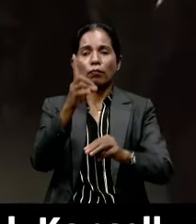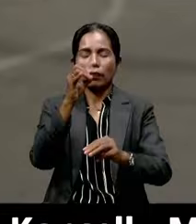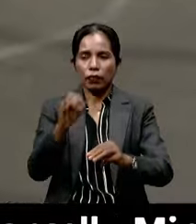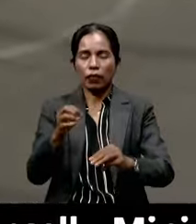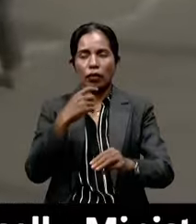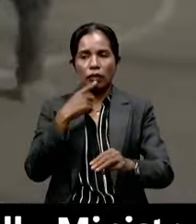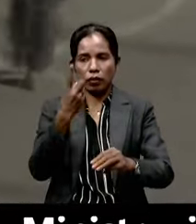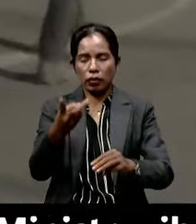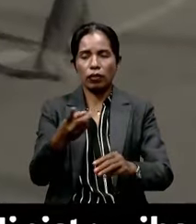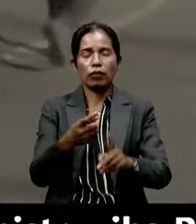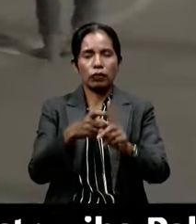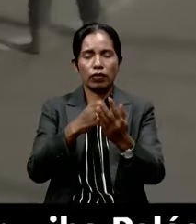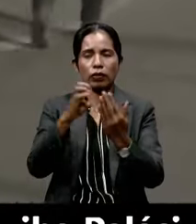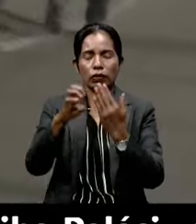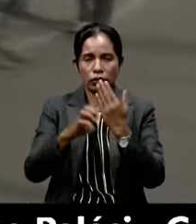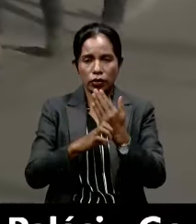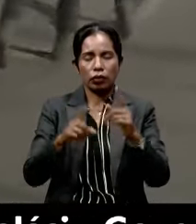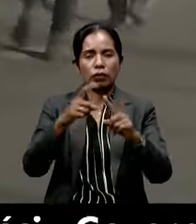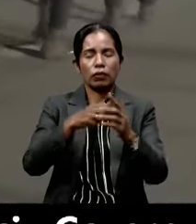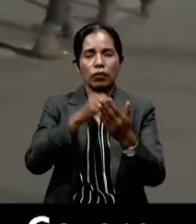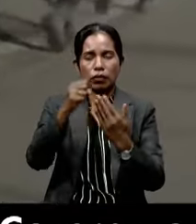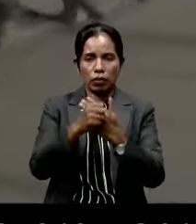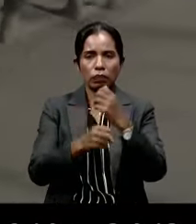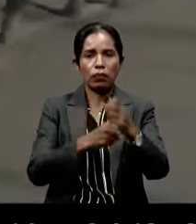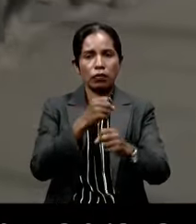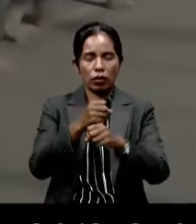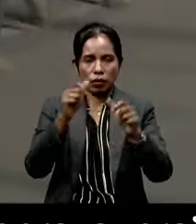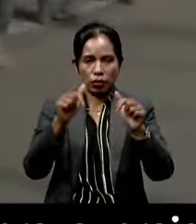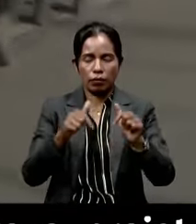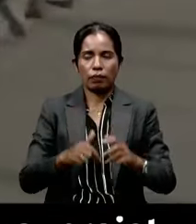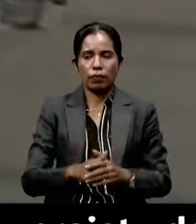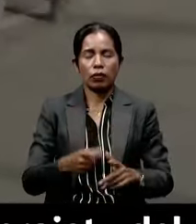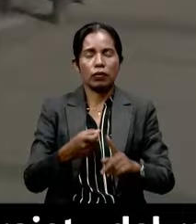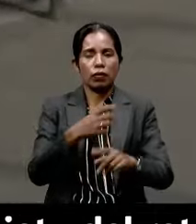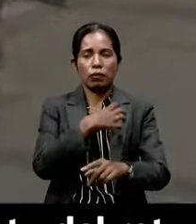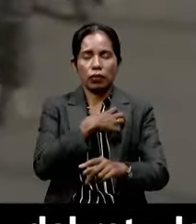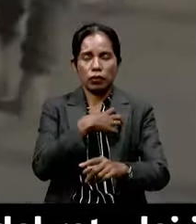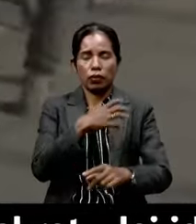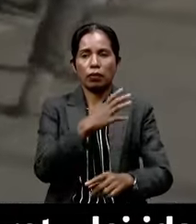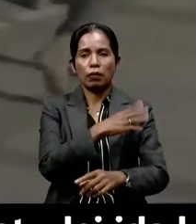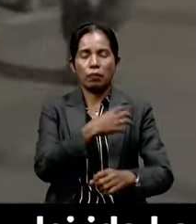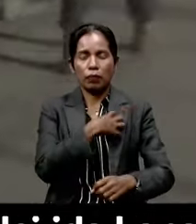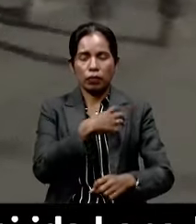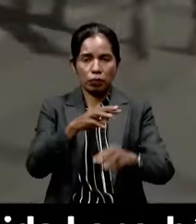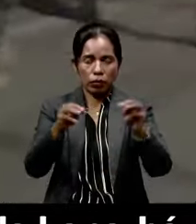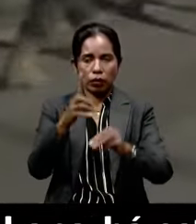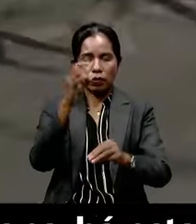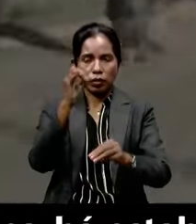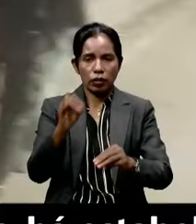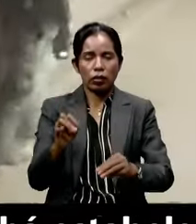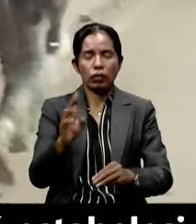atual operação, se fulan junho, to fulan setembro, tinang ne, equipa conjunta ne, composto se Polícia, Comando Pentel Município de Dili, Task Force, Unidade